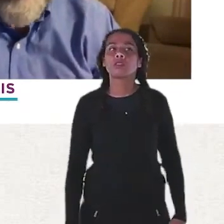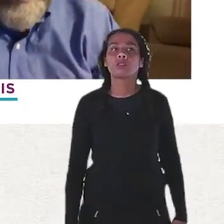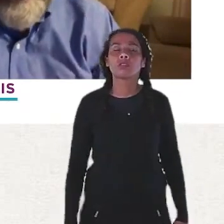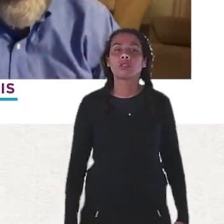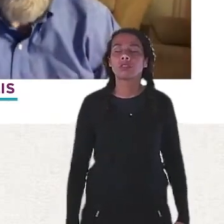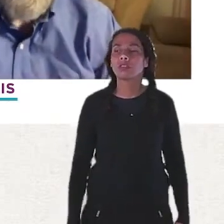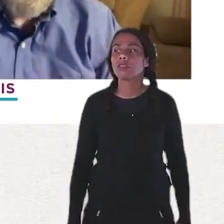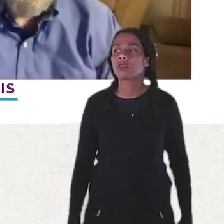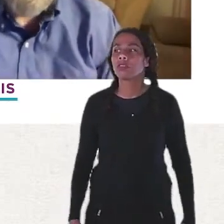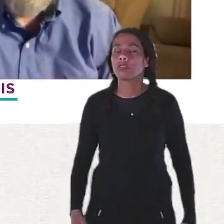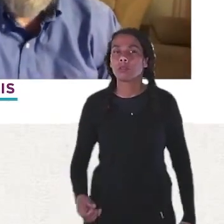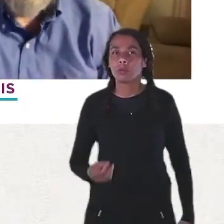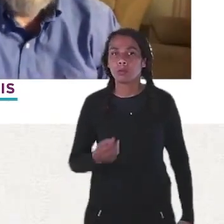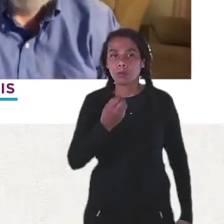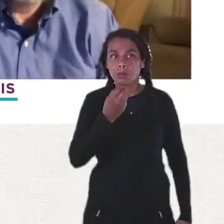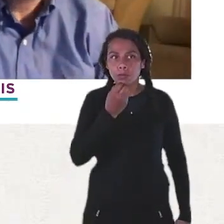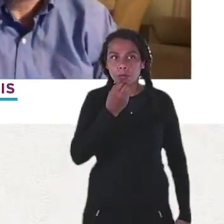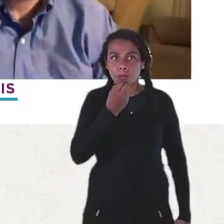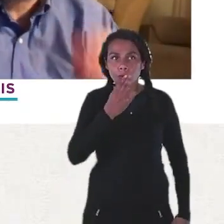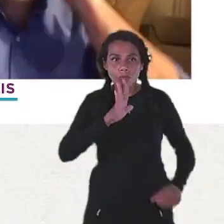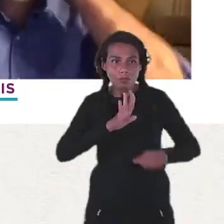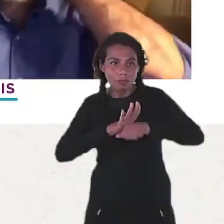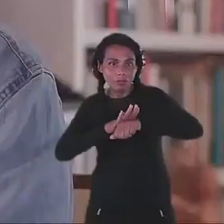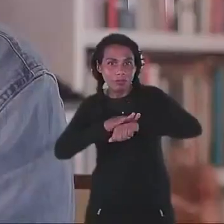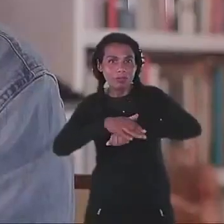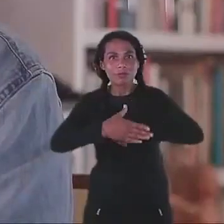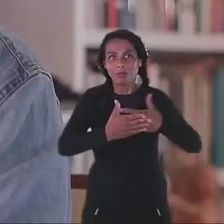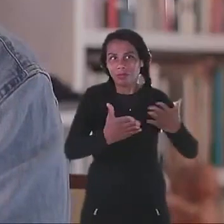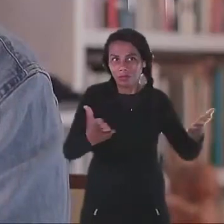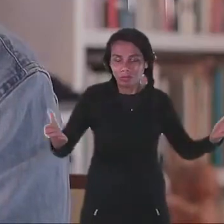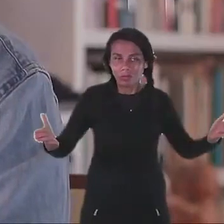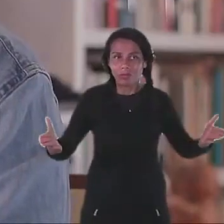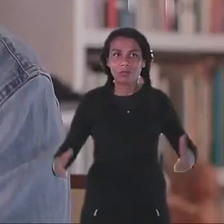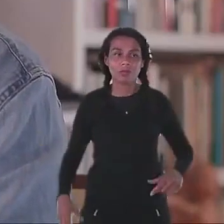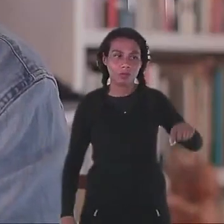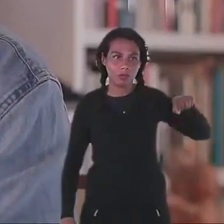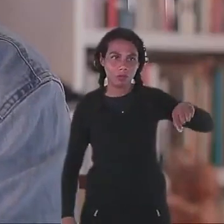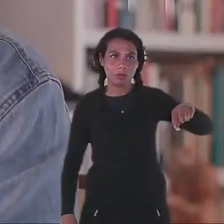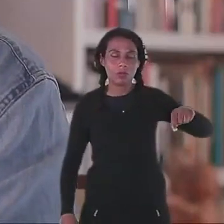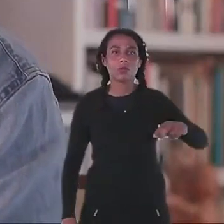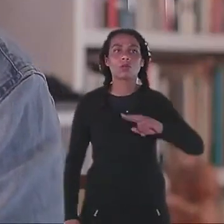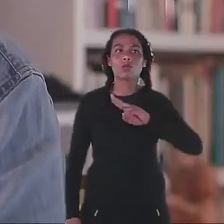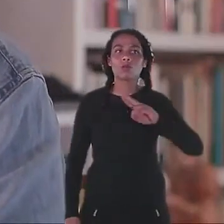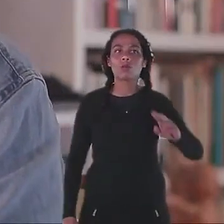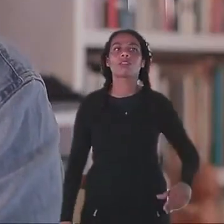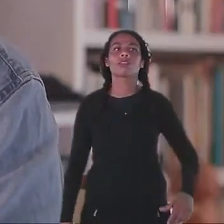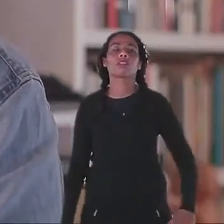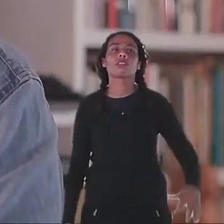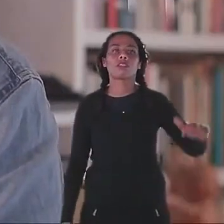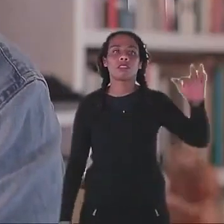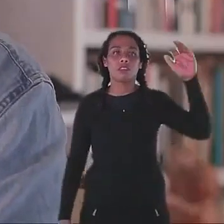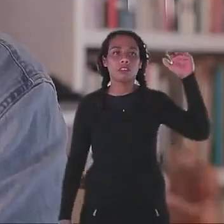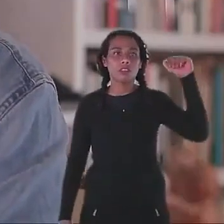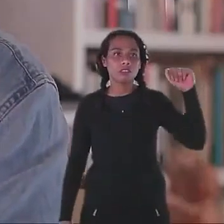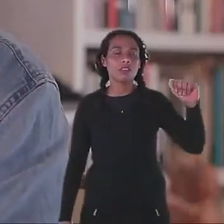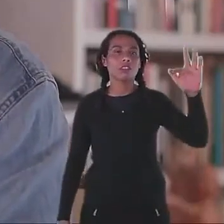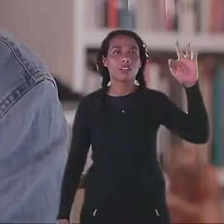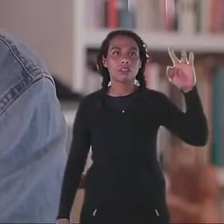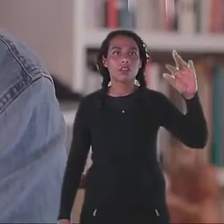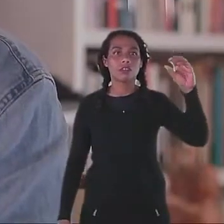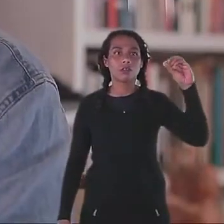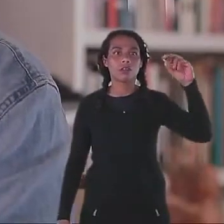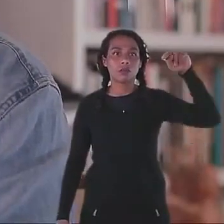Muito boa noite, vocês que estão nos assistindo. Meu nome é Afonso Borges, eu faço o projeto Sempre um Papo há 35